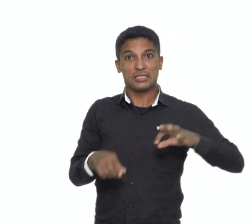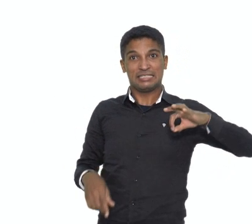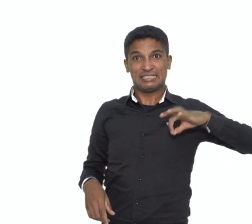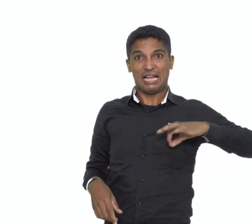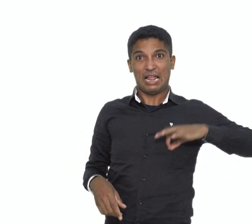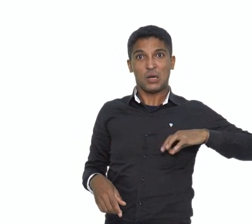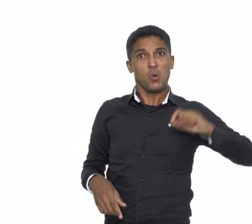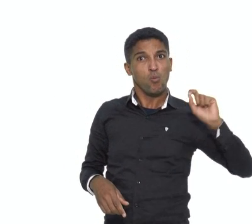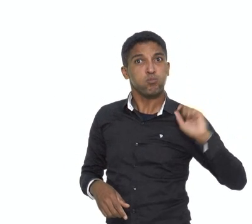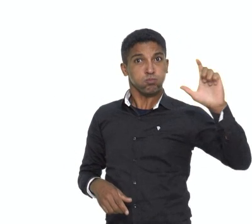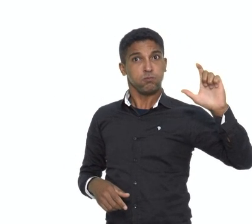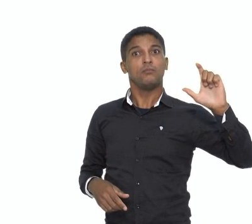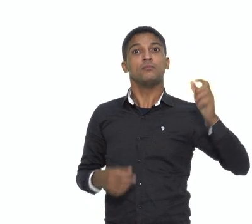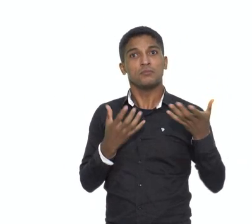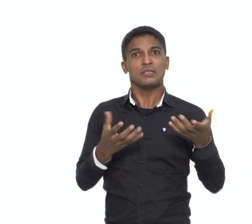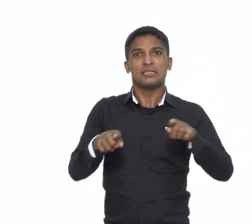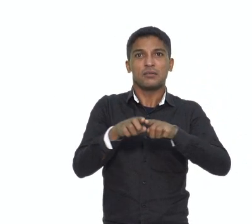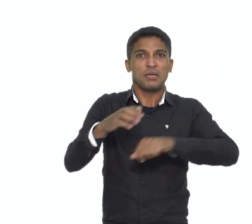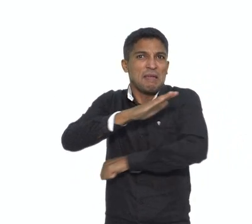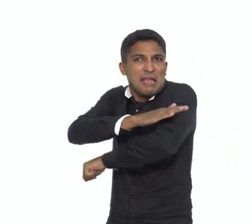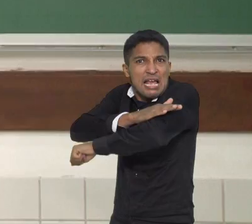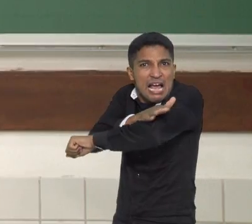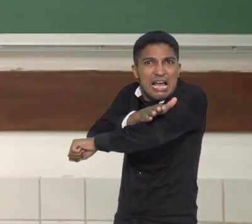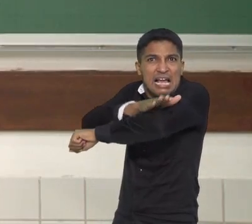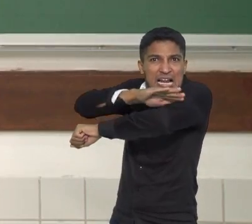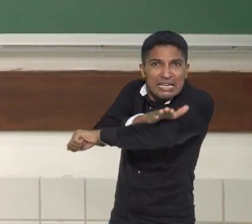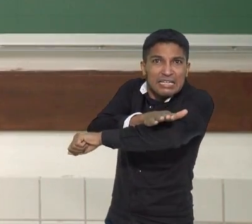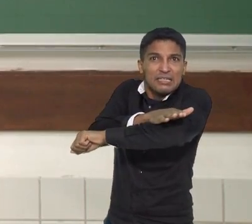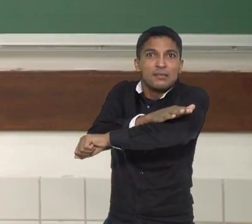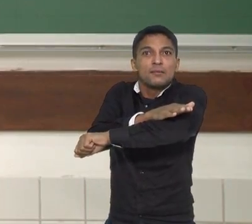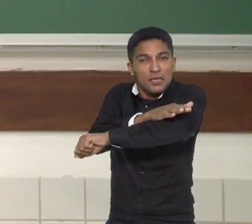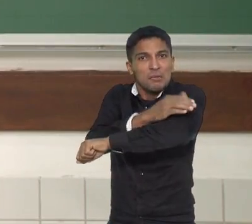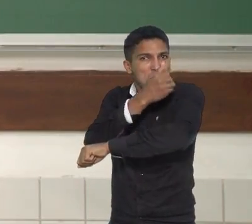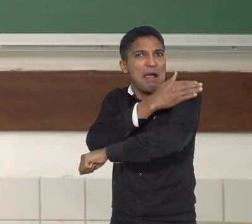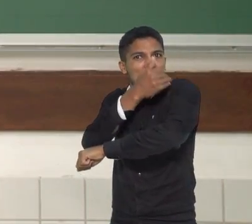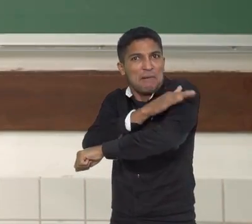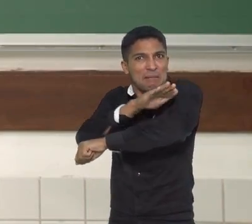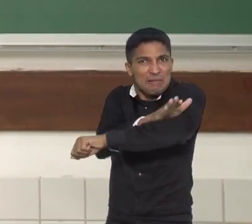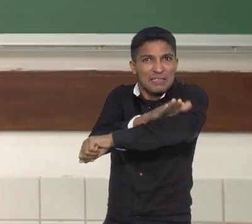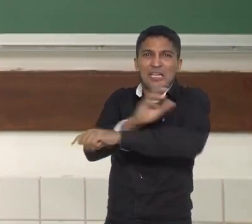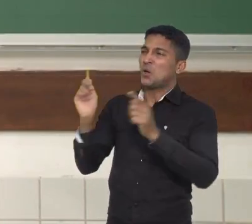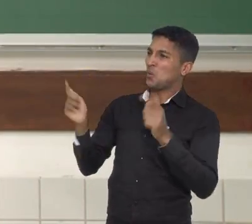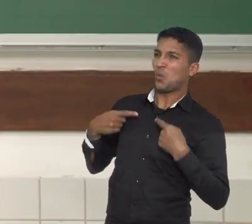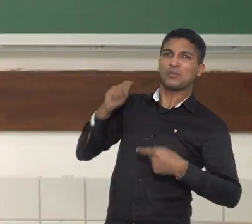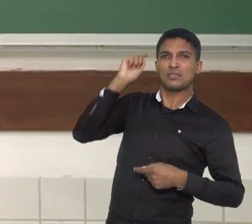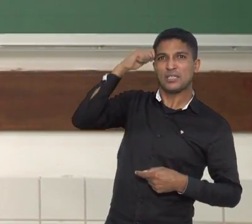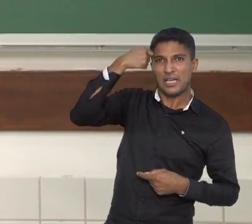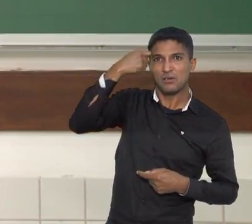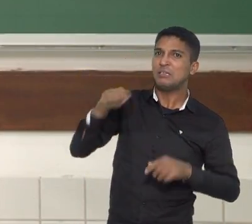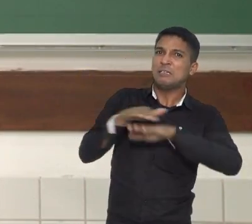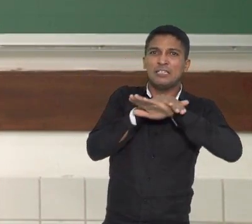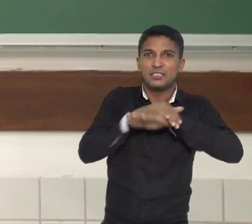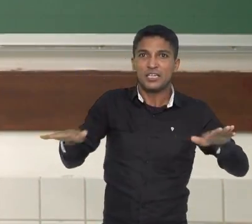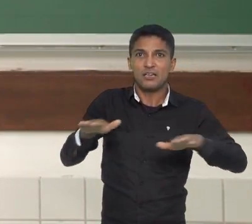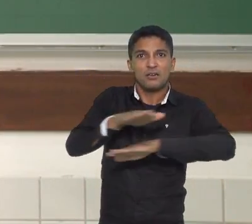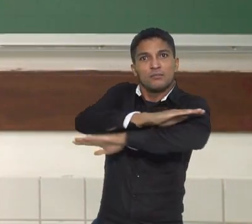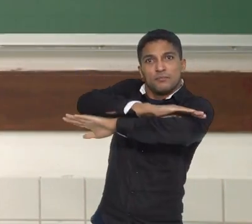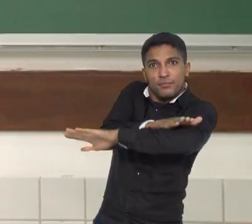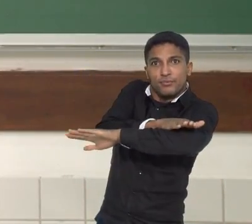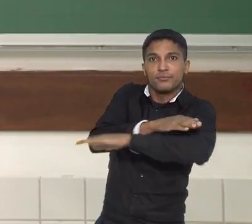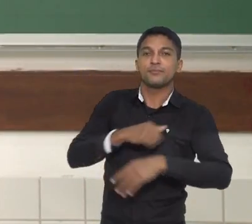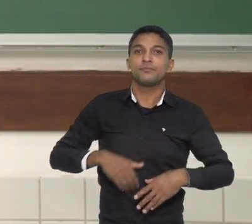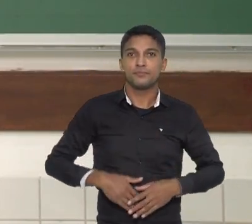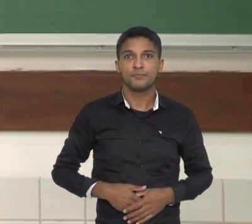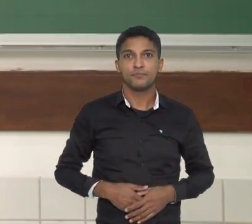do preconceito contra os negros. Lá no início da aula, eu falei para vocês que o povo negro, o